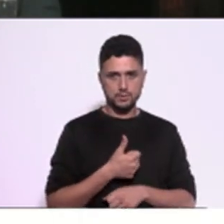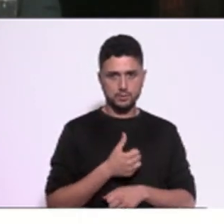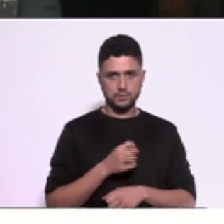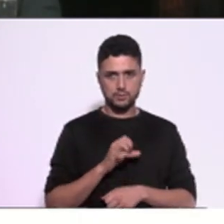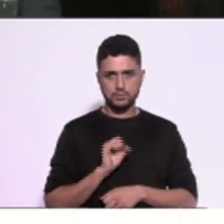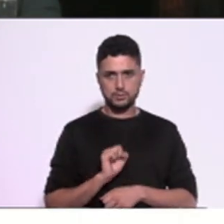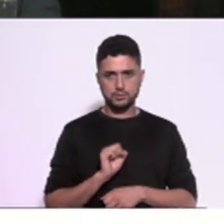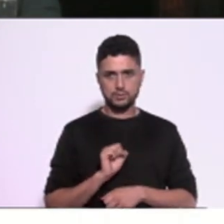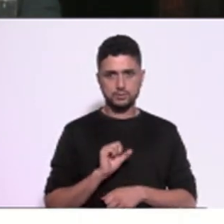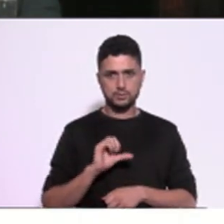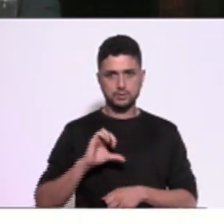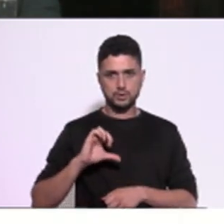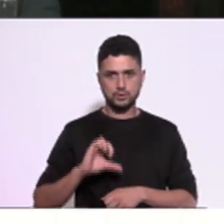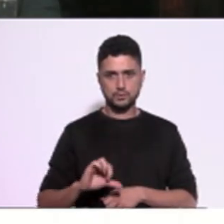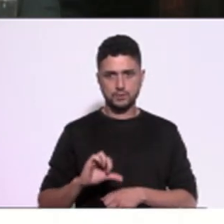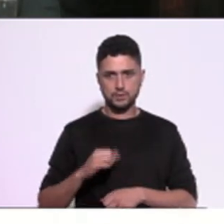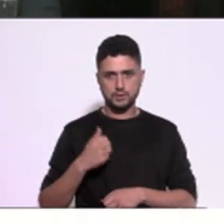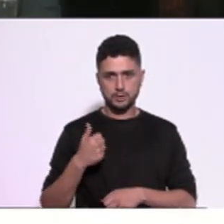1891,